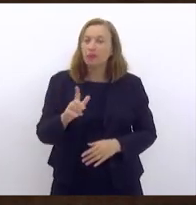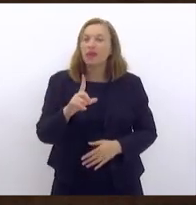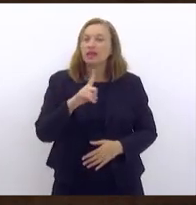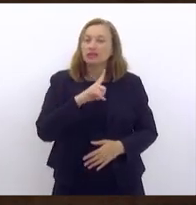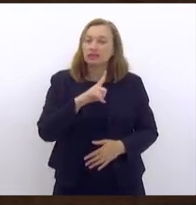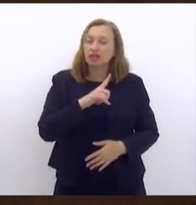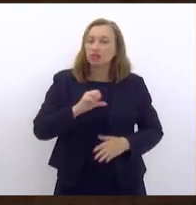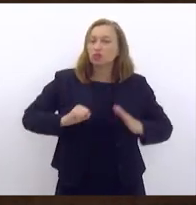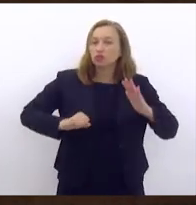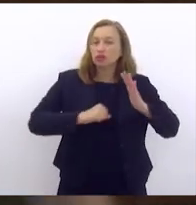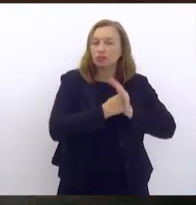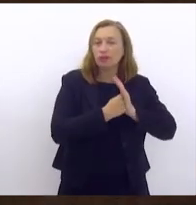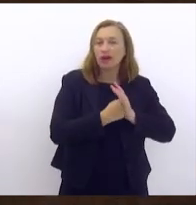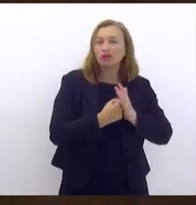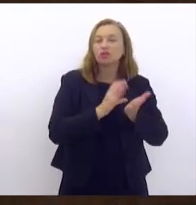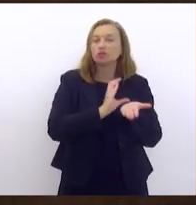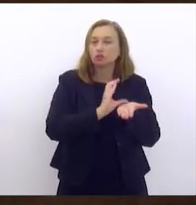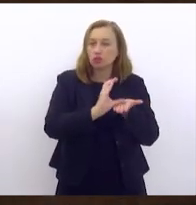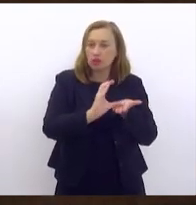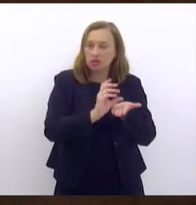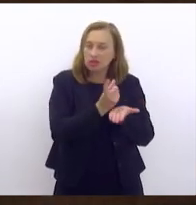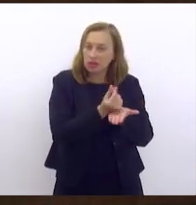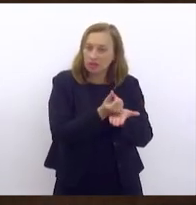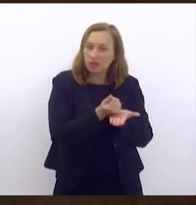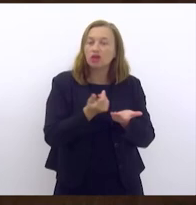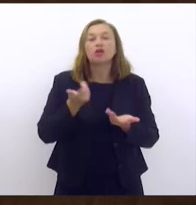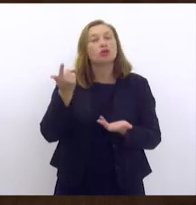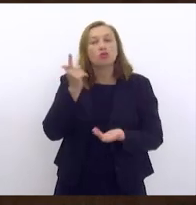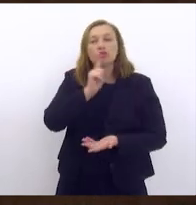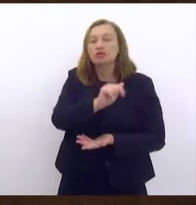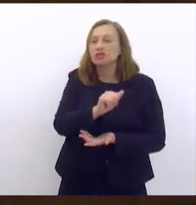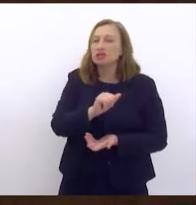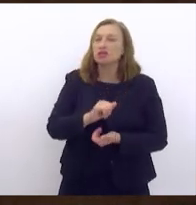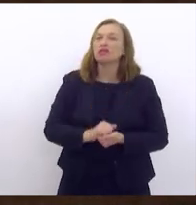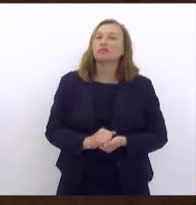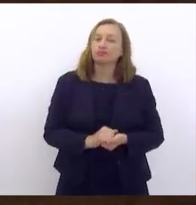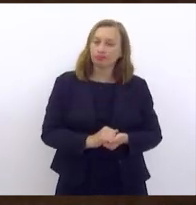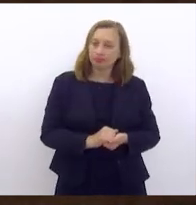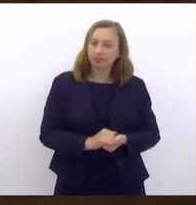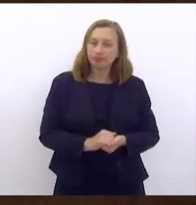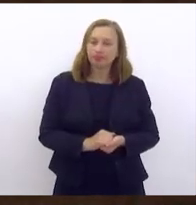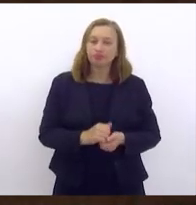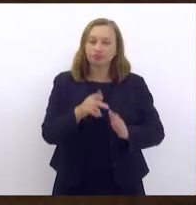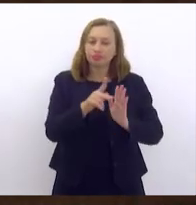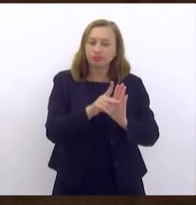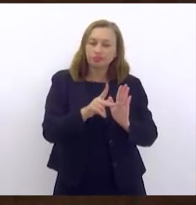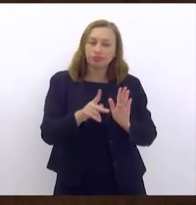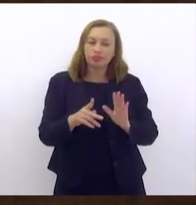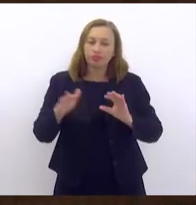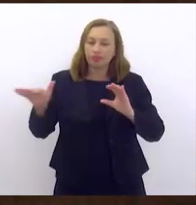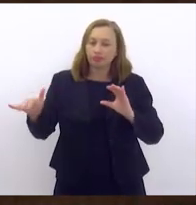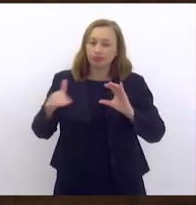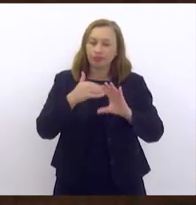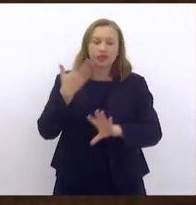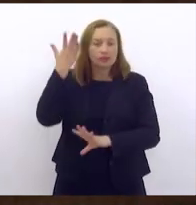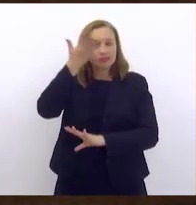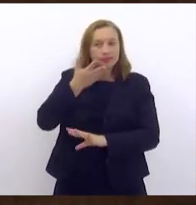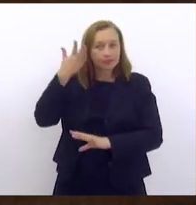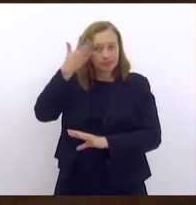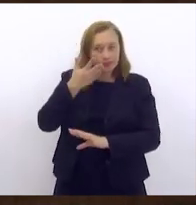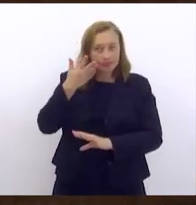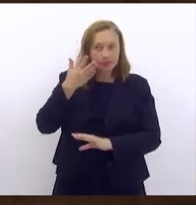temos um impacto orçamentário, que a gente consiga trazer esse projeto, essa mensagem do